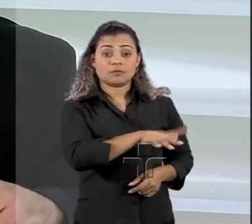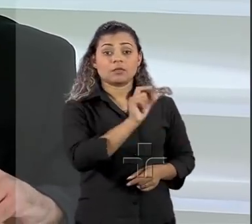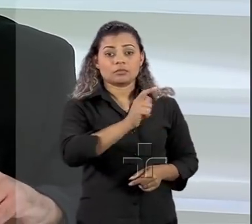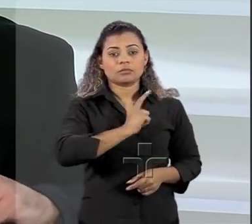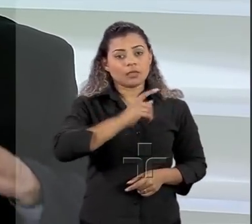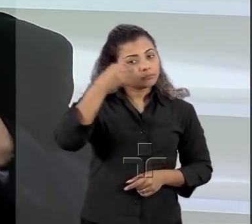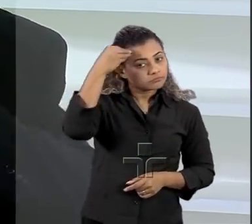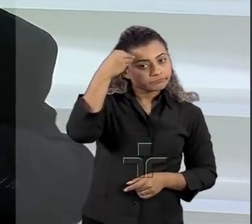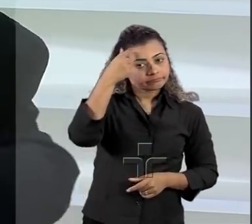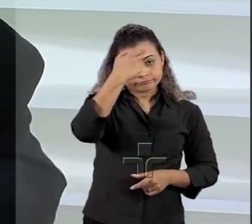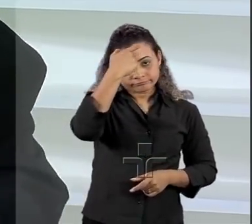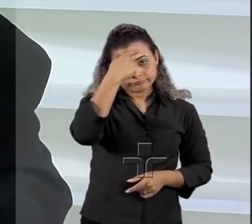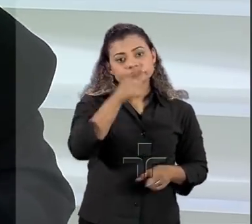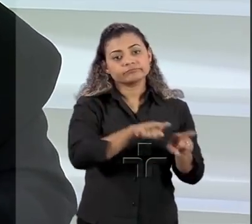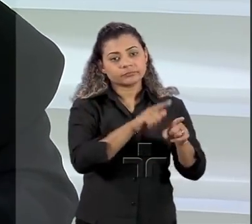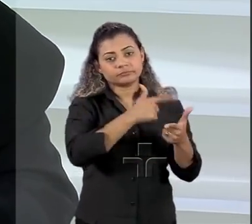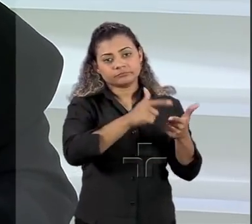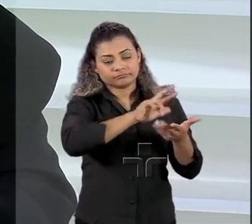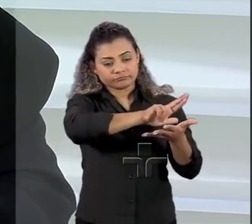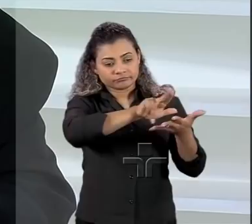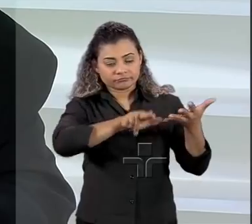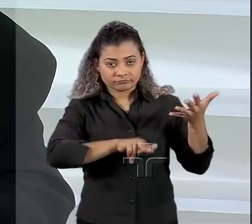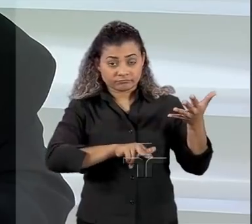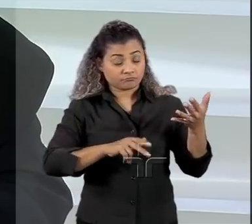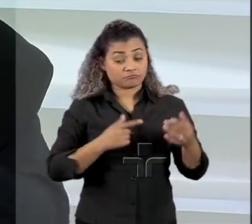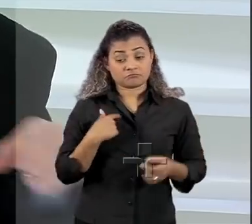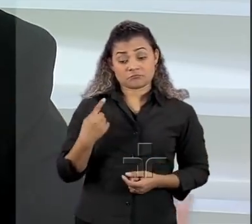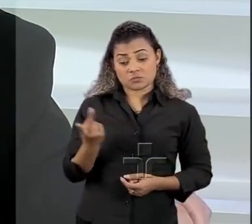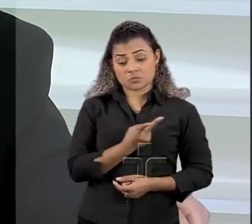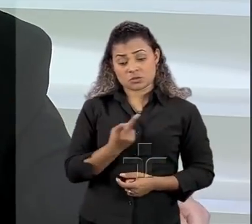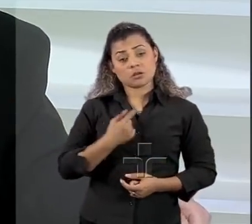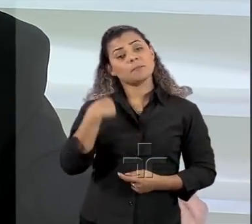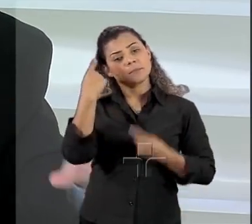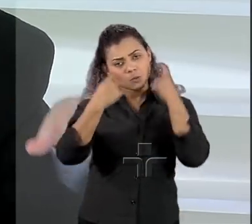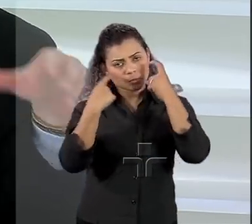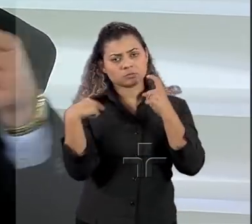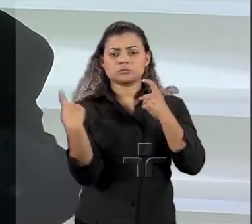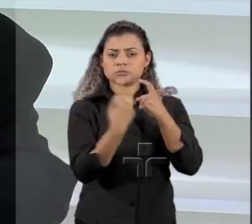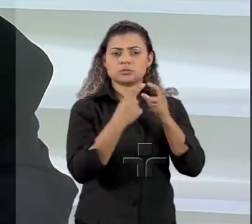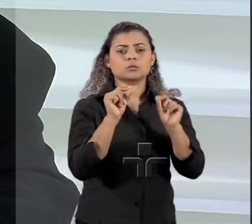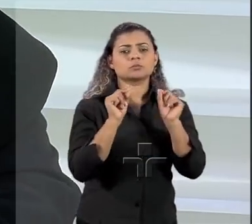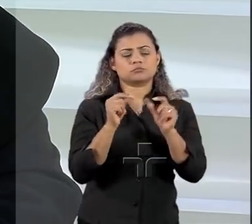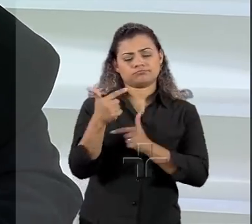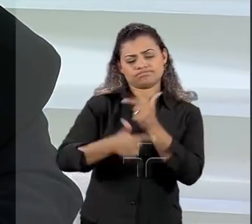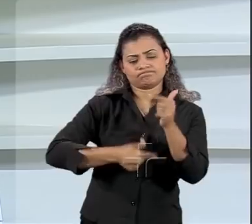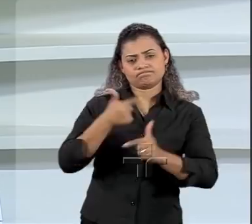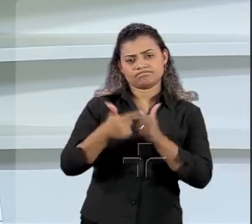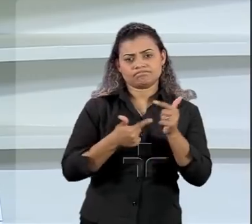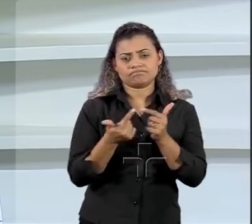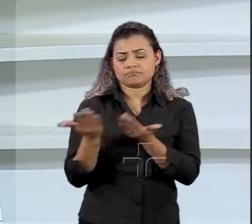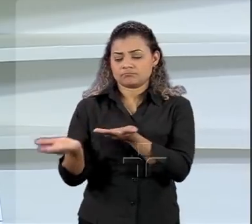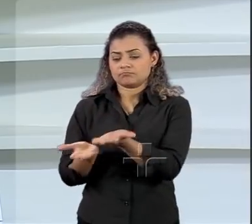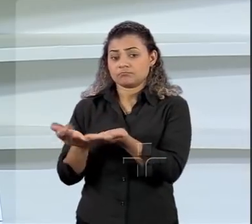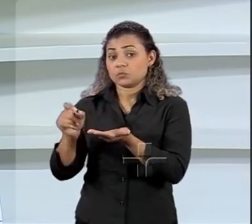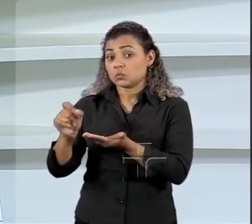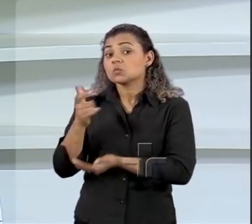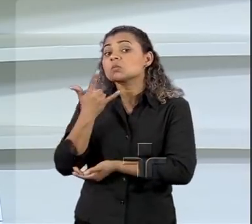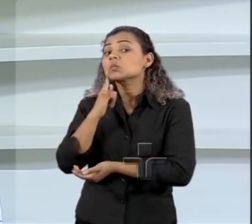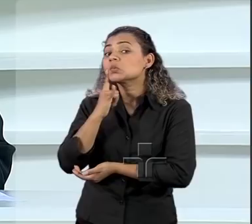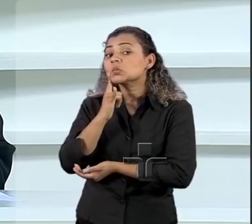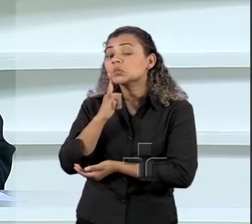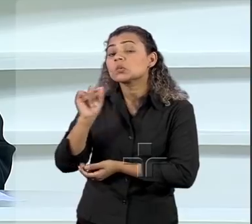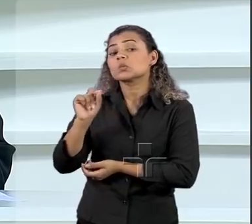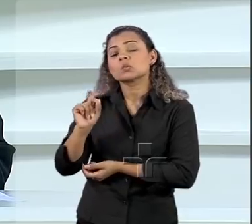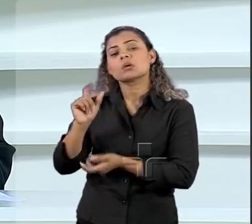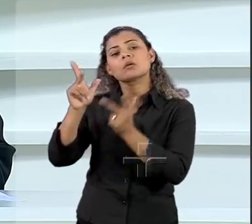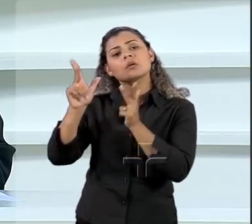mentais. Então, é também uma preocupação nossa de trabalharmos em relação ao álcool semelhante